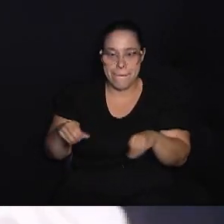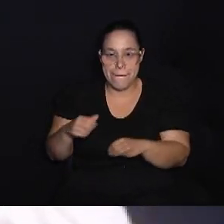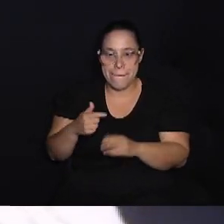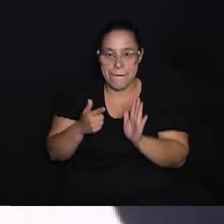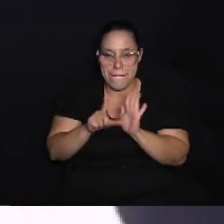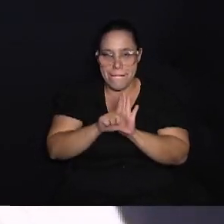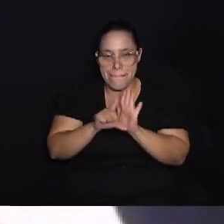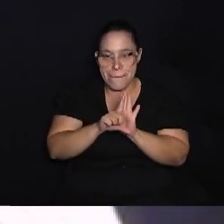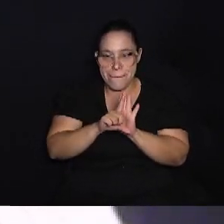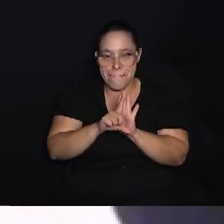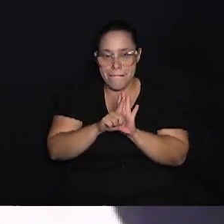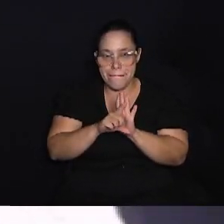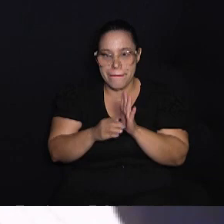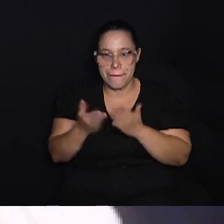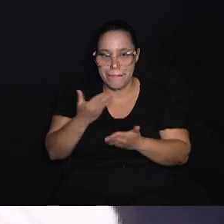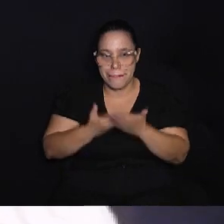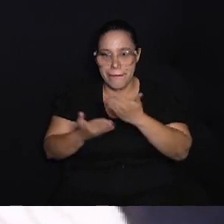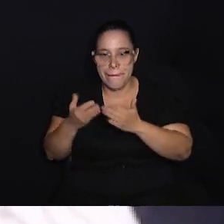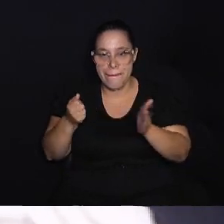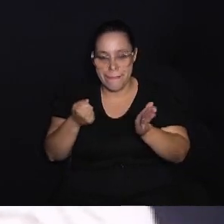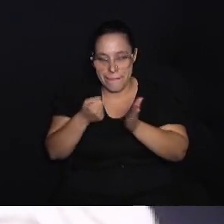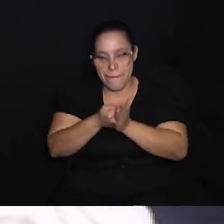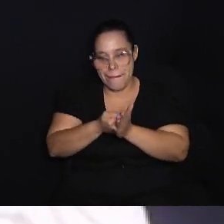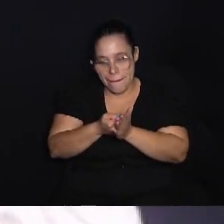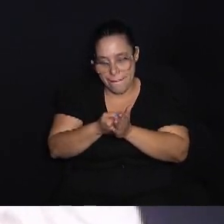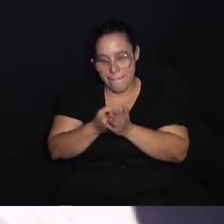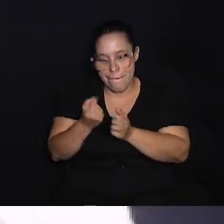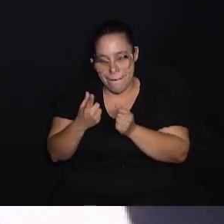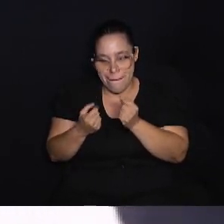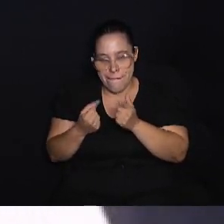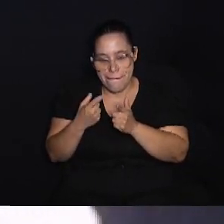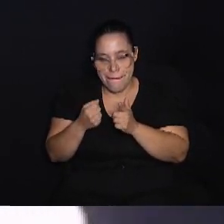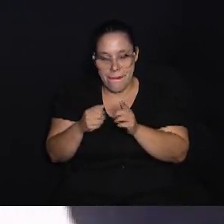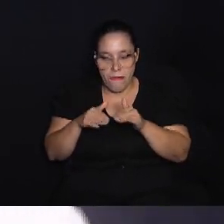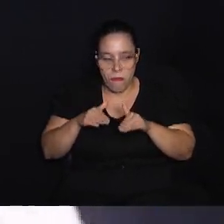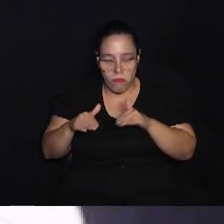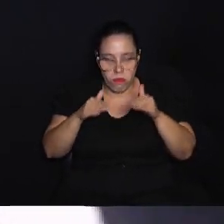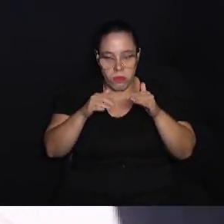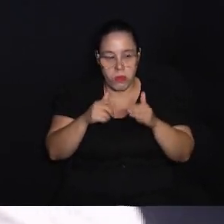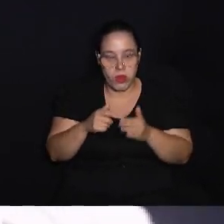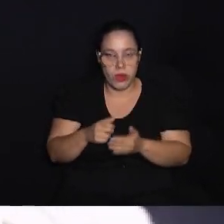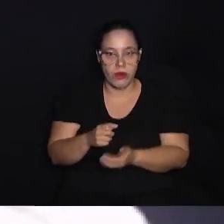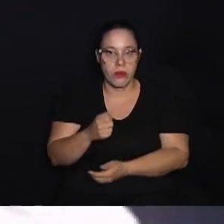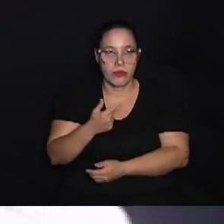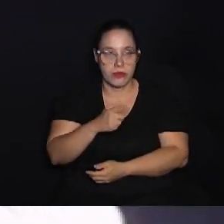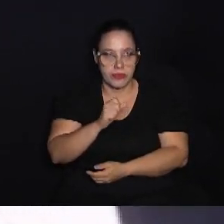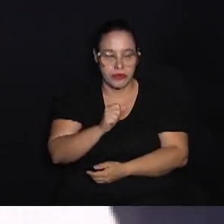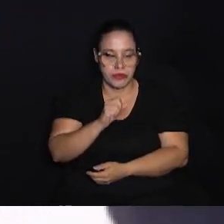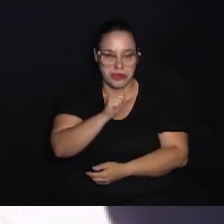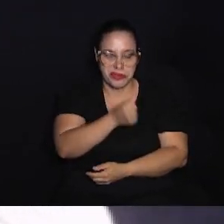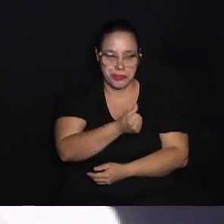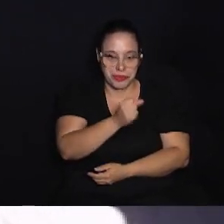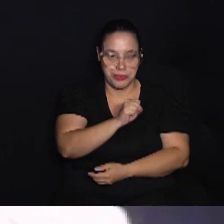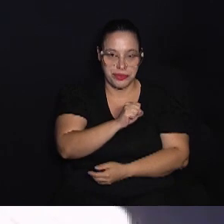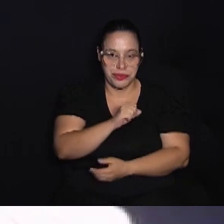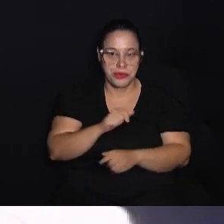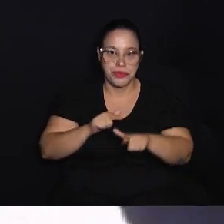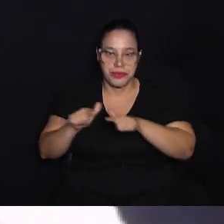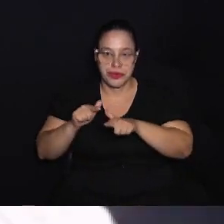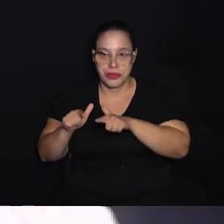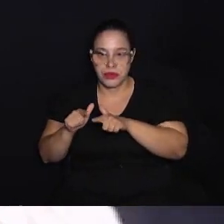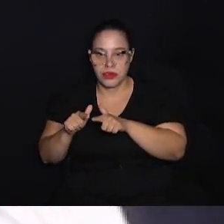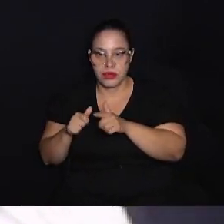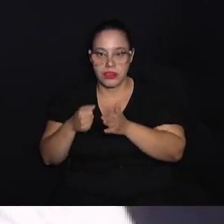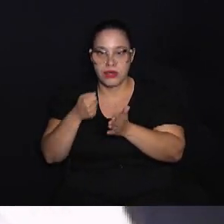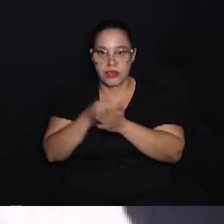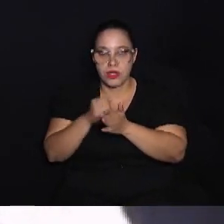Federal 10.240, né, de 2020, ele vem trazendo uma meta de acordo com o que foi colocado no mercado no ano base de 2018.